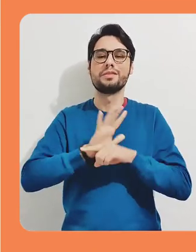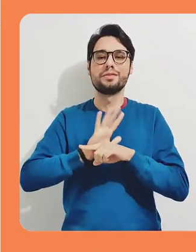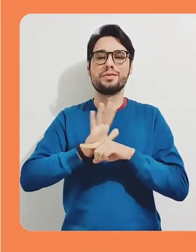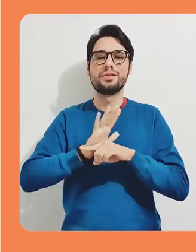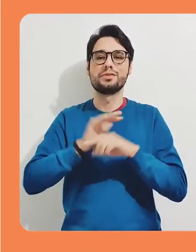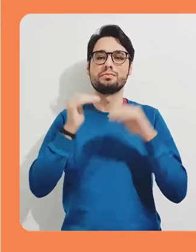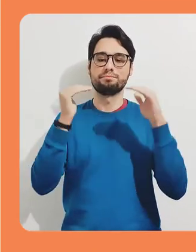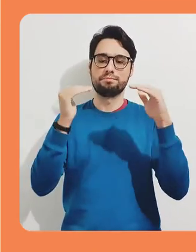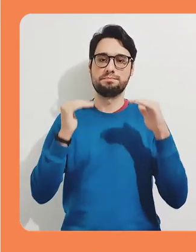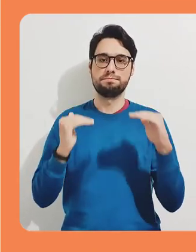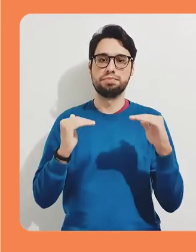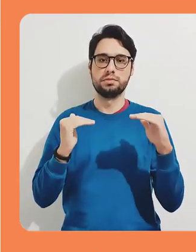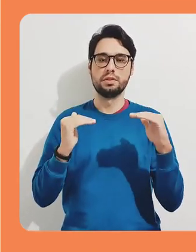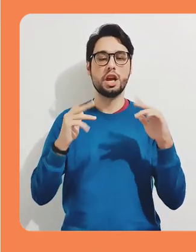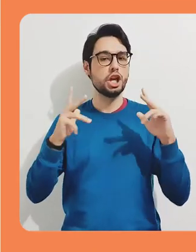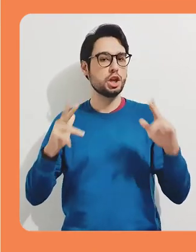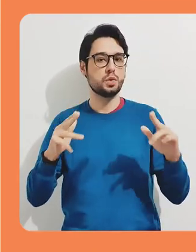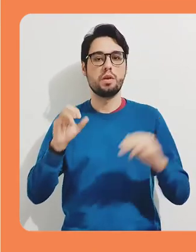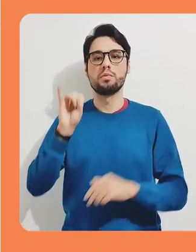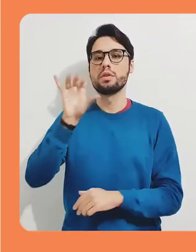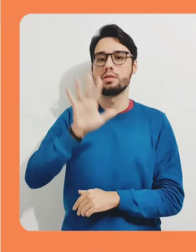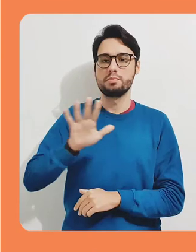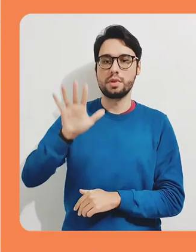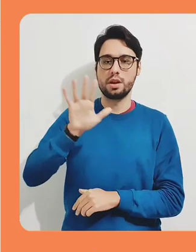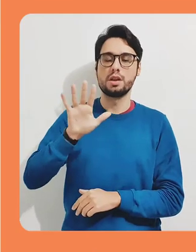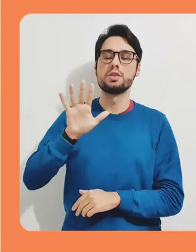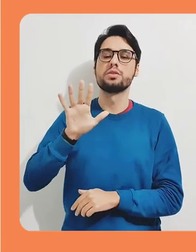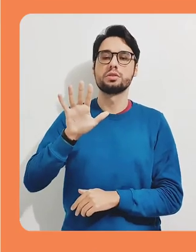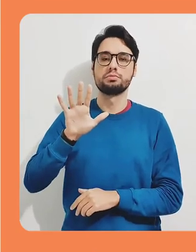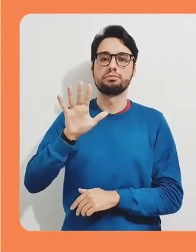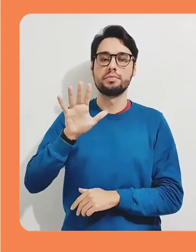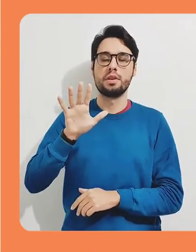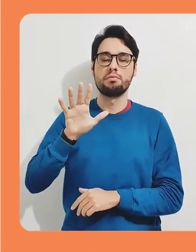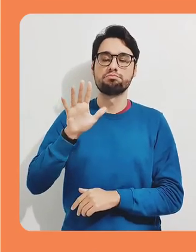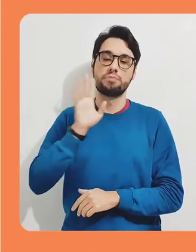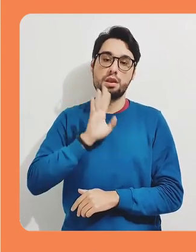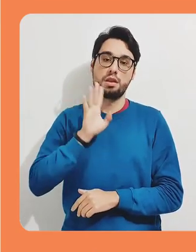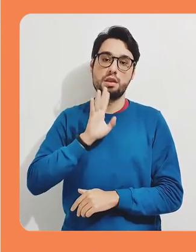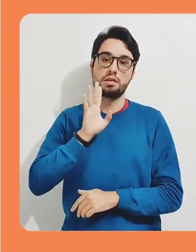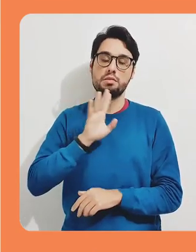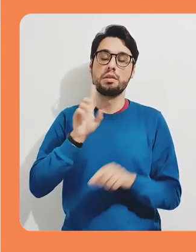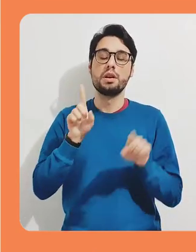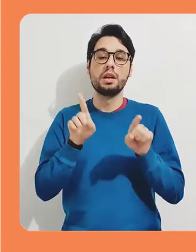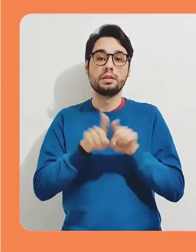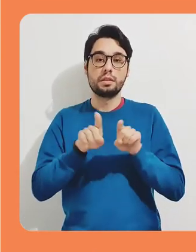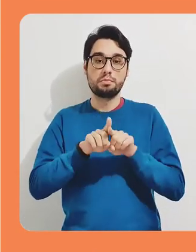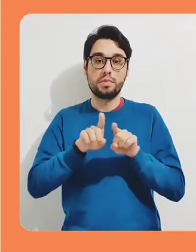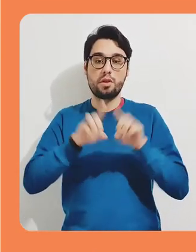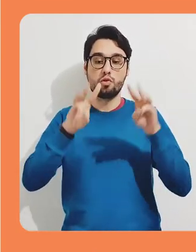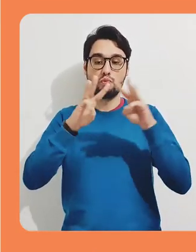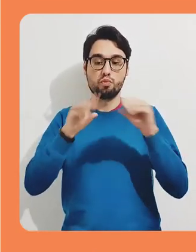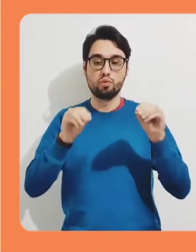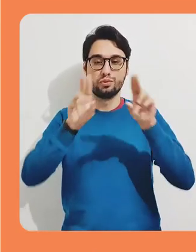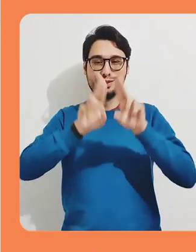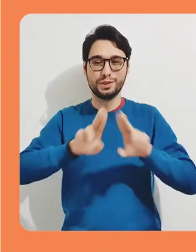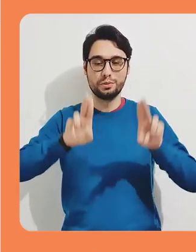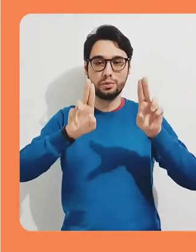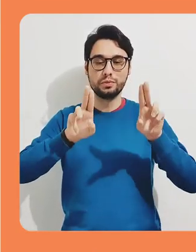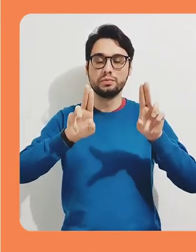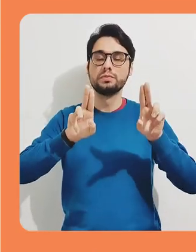E vejam, ele vai carregar o vídeo e vai permitir que eu inclua esse